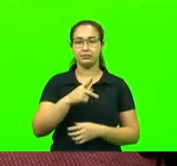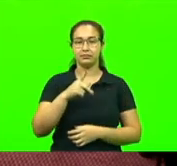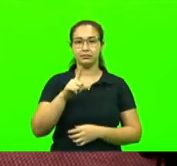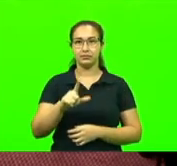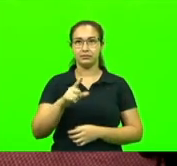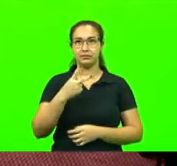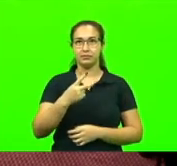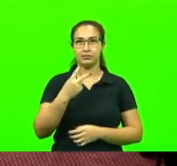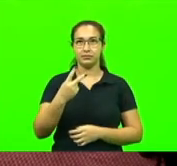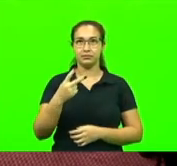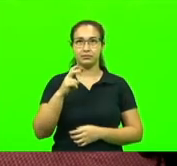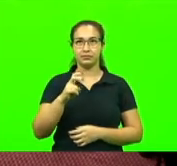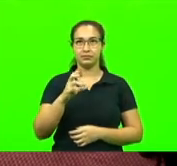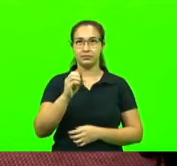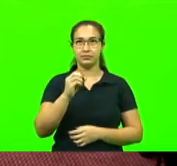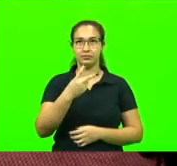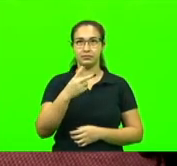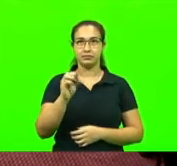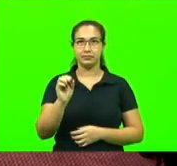225.5/2020.